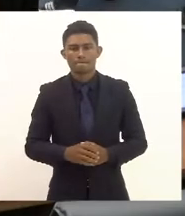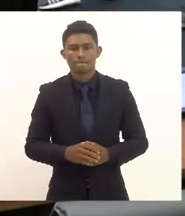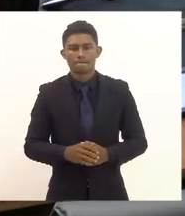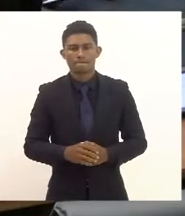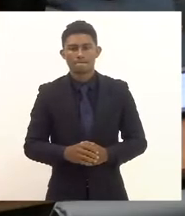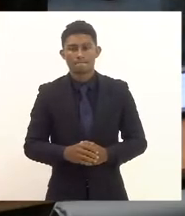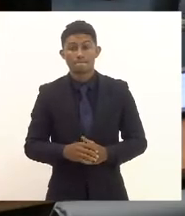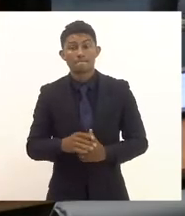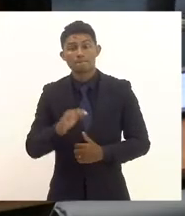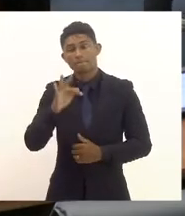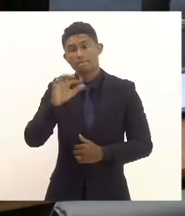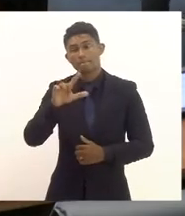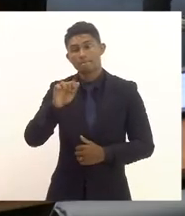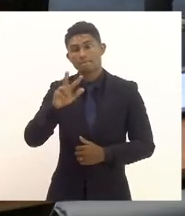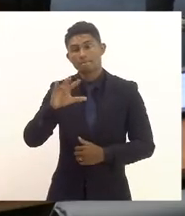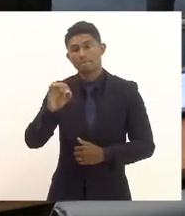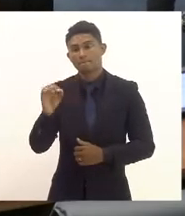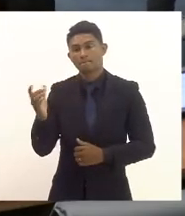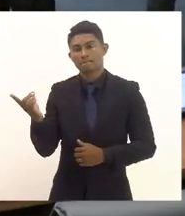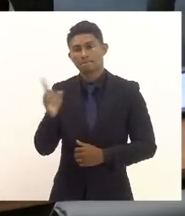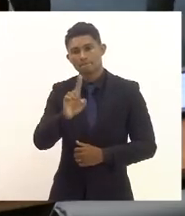o resultado Flávio